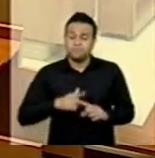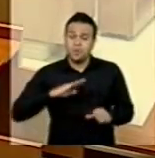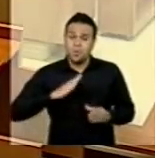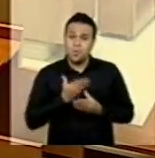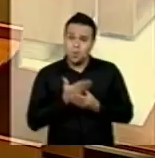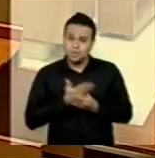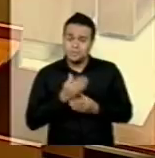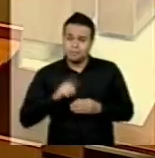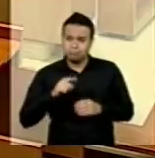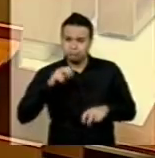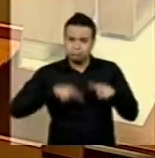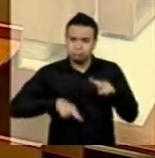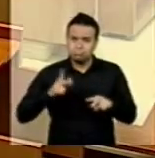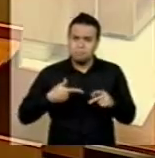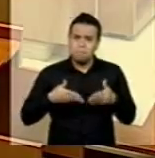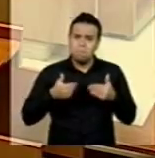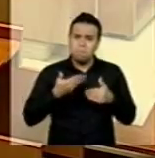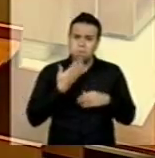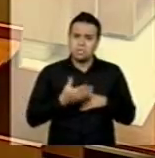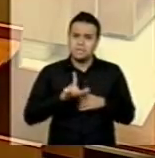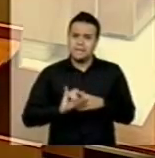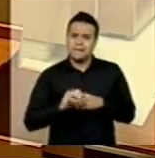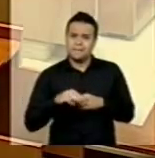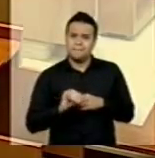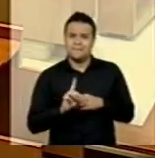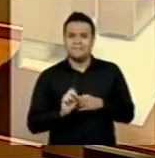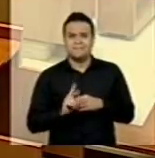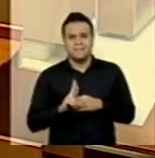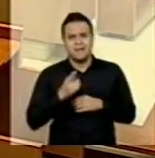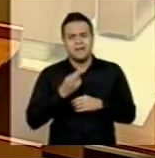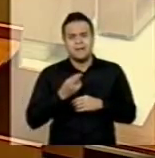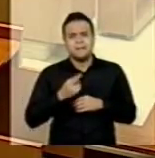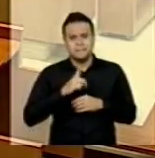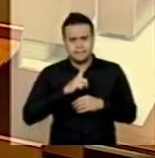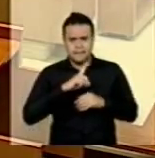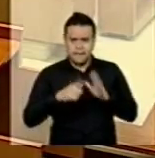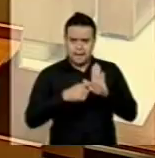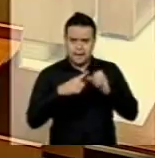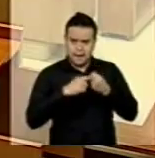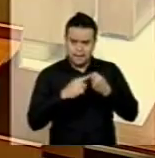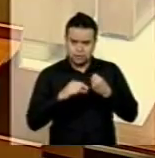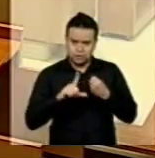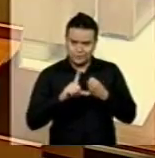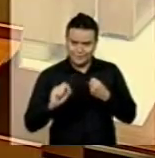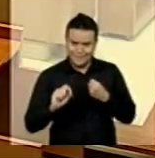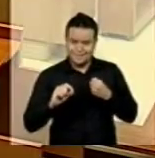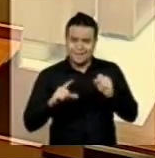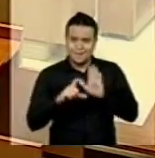para exame do pedido de liminar, acionando o artigo 10, parágrafo 3º da